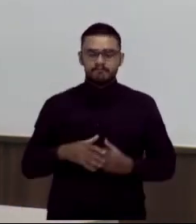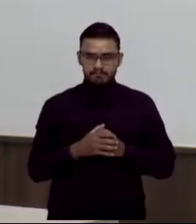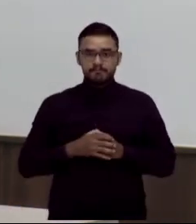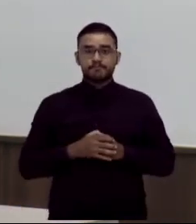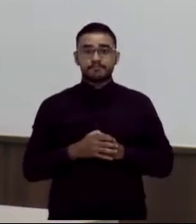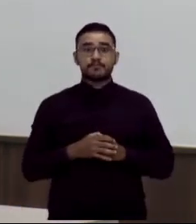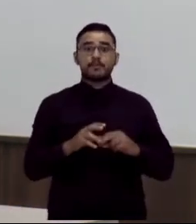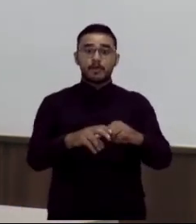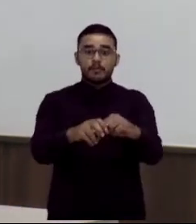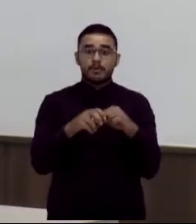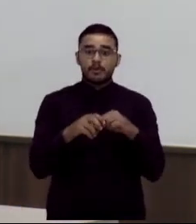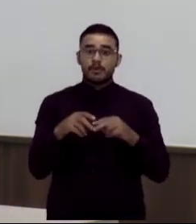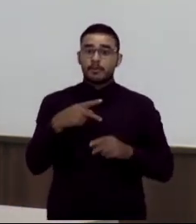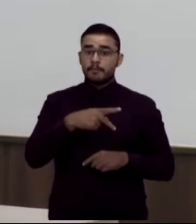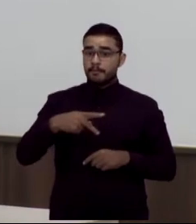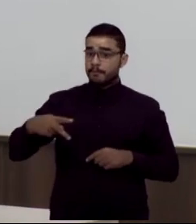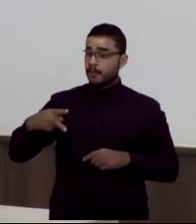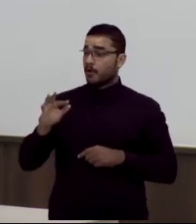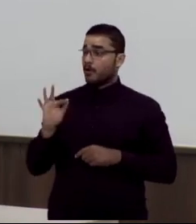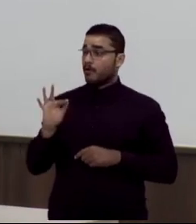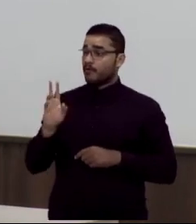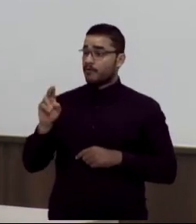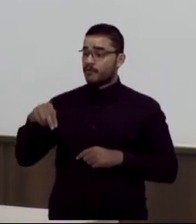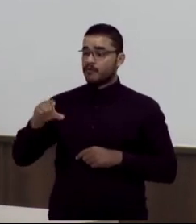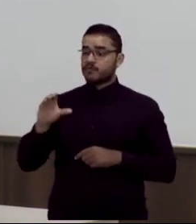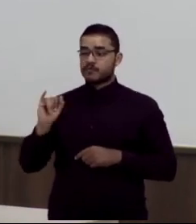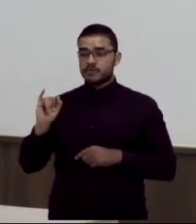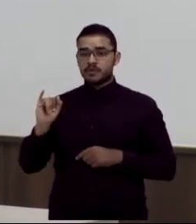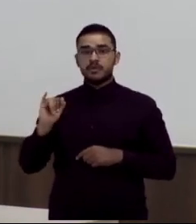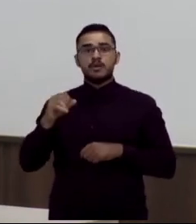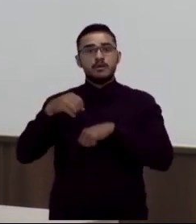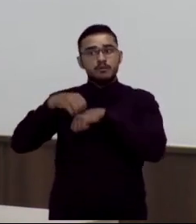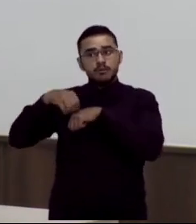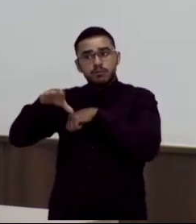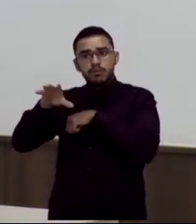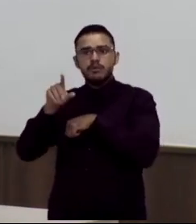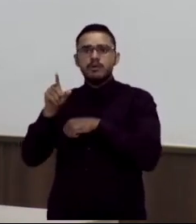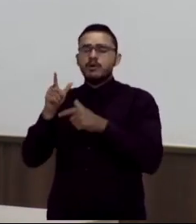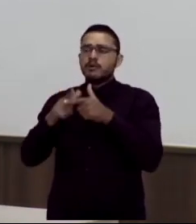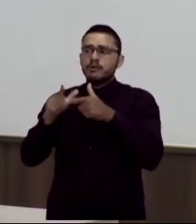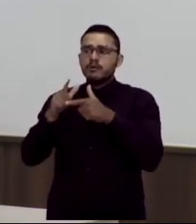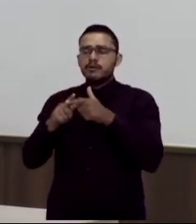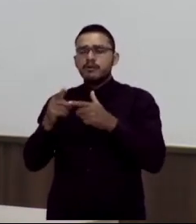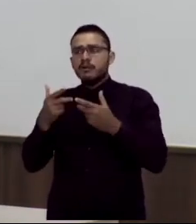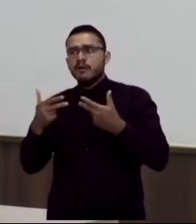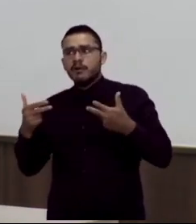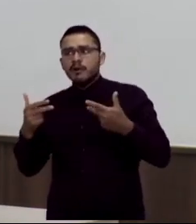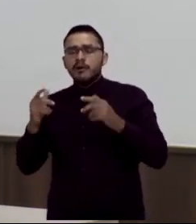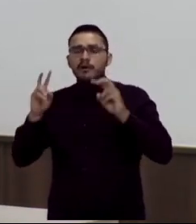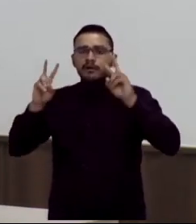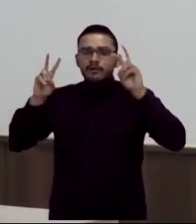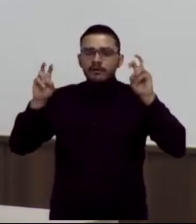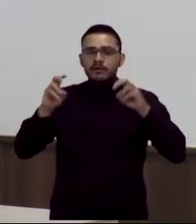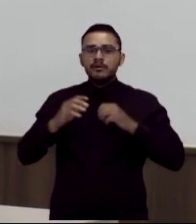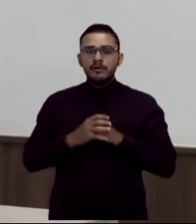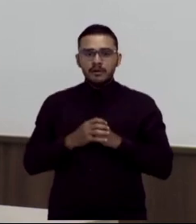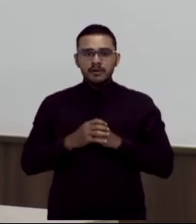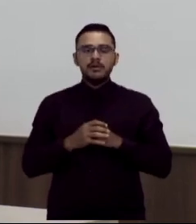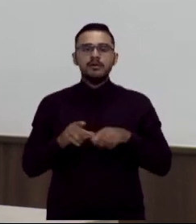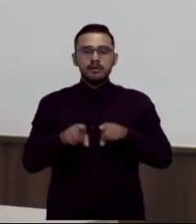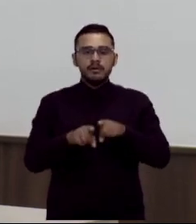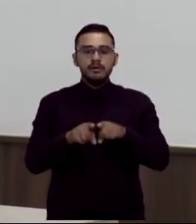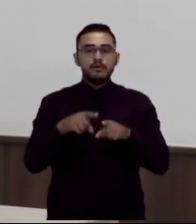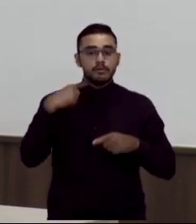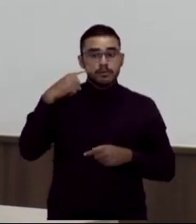essa demanda essa pauta para que a gente possa estar ampliando as relações já agradeço de antemão também a parceria da advogada